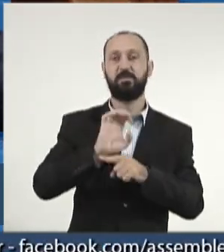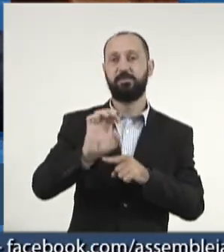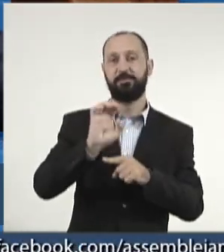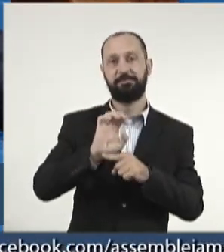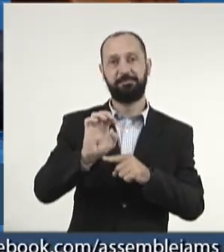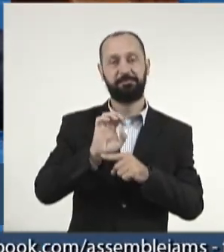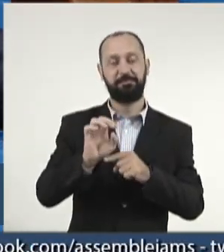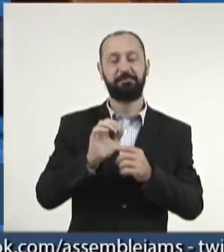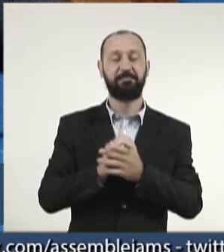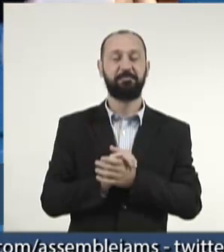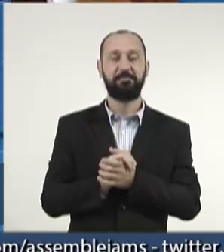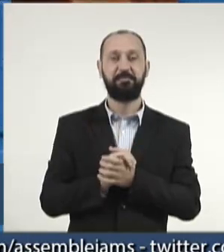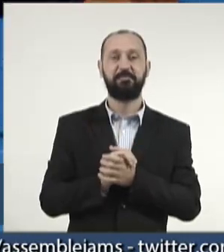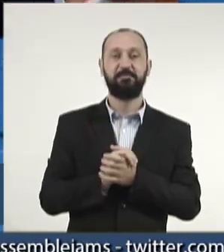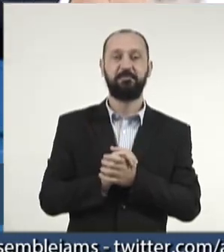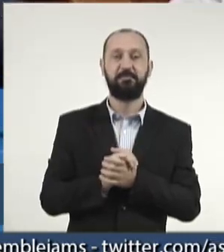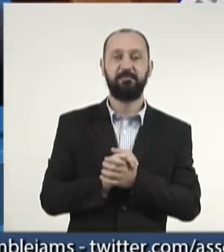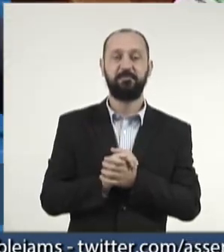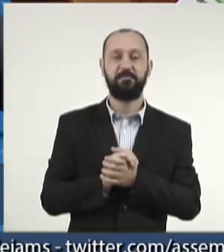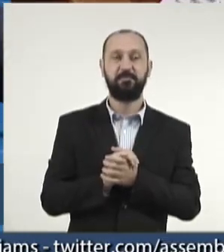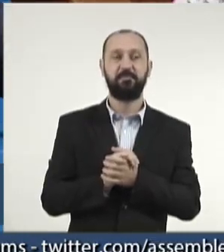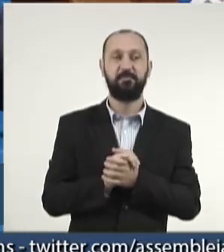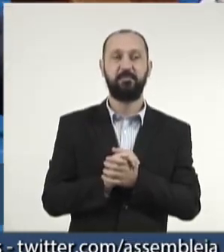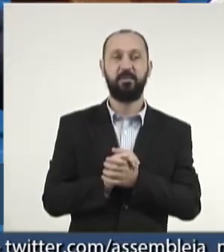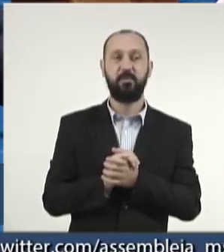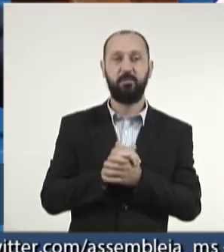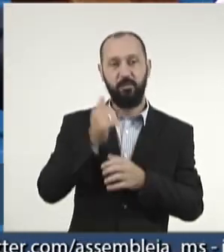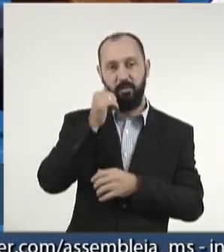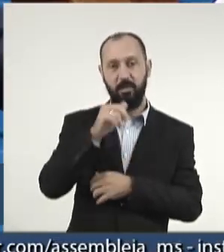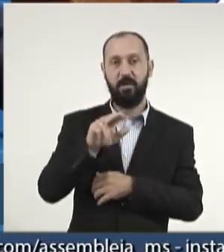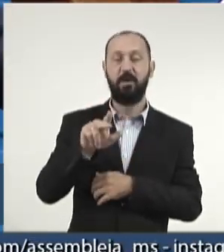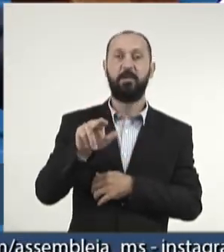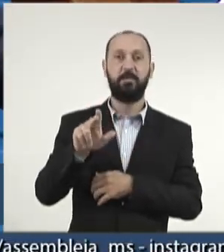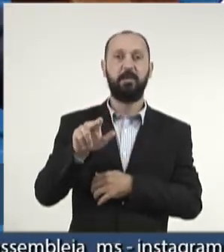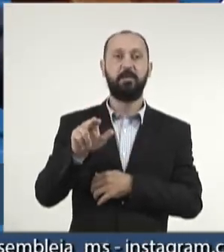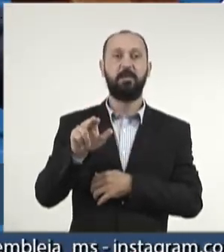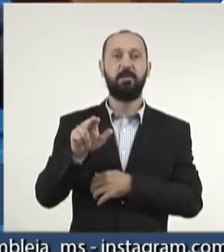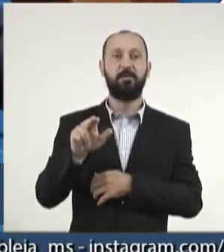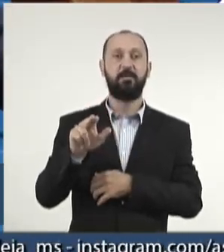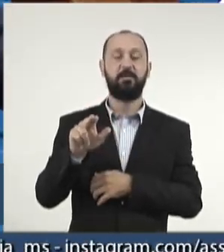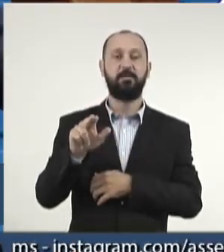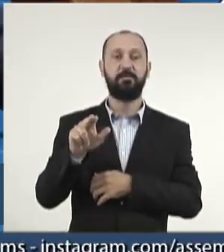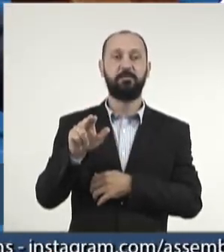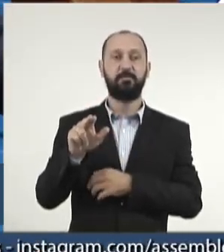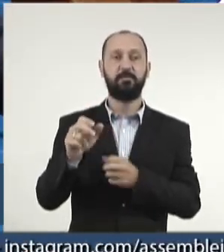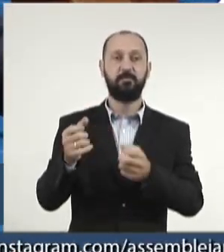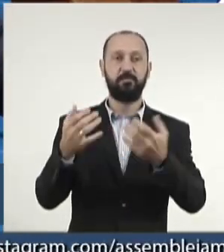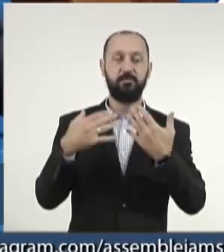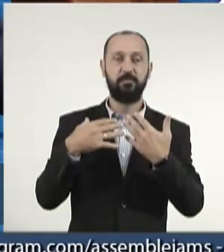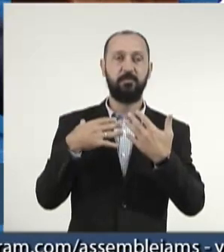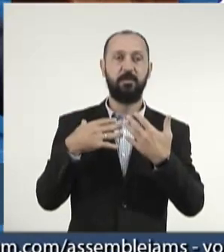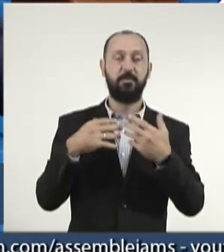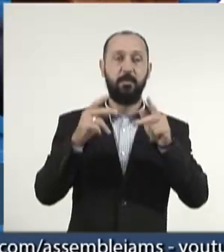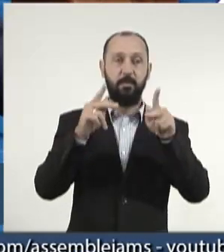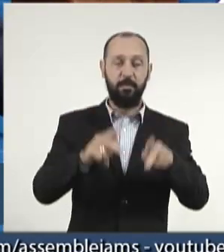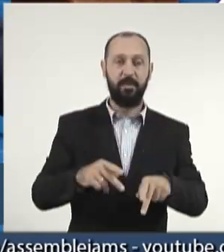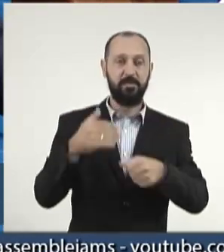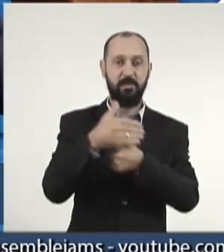estado, e, conforme a irmã dele disse, para defender a população.